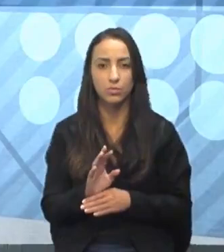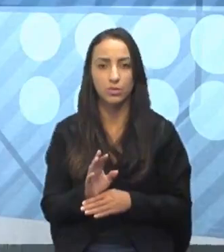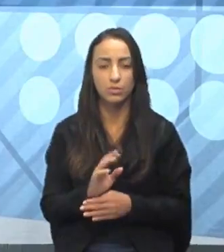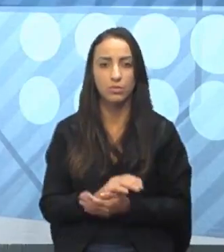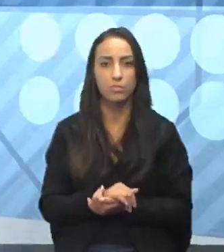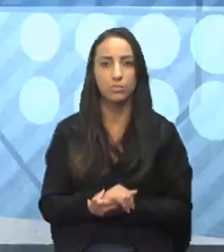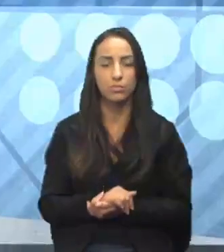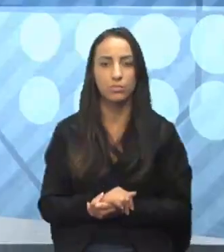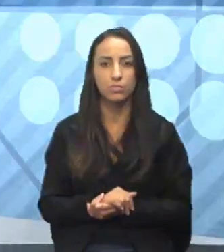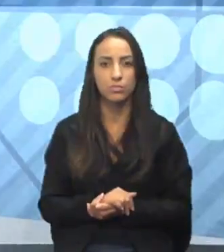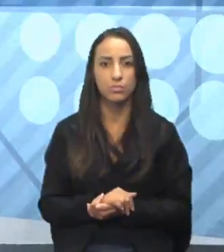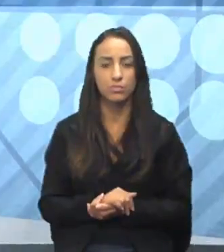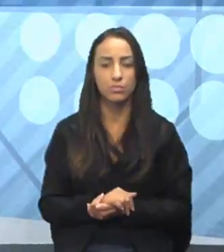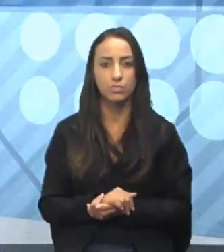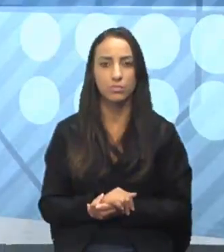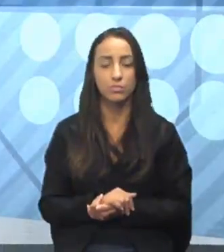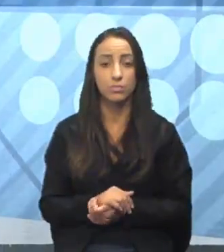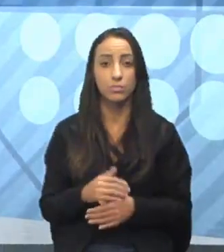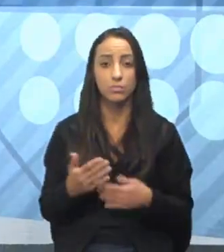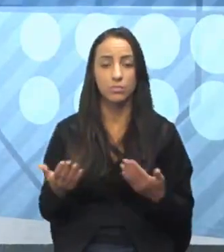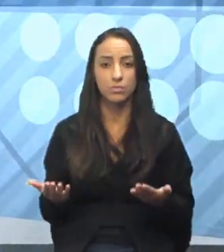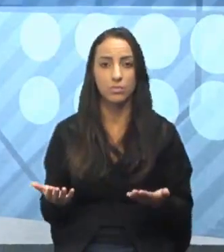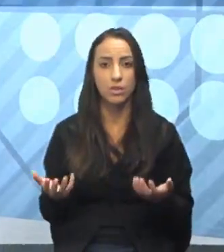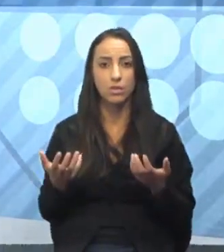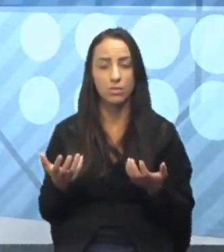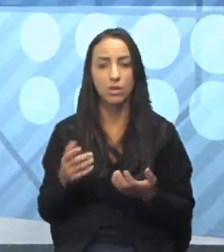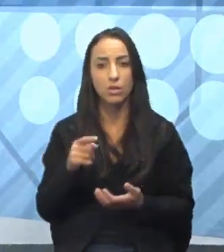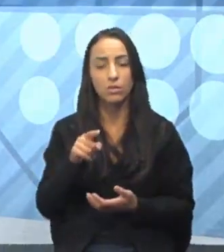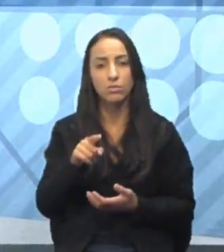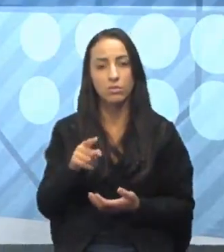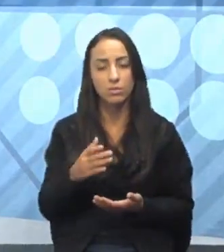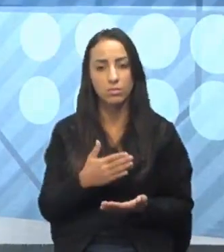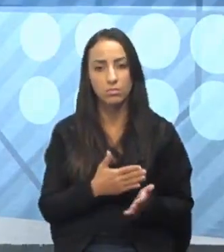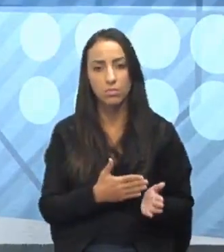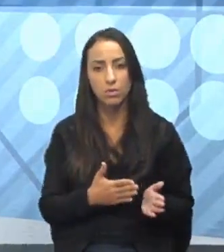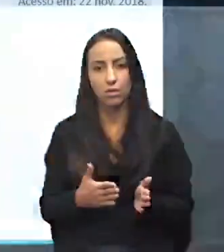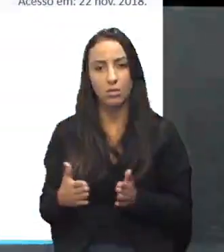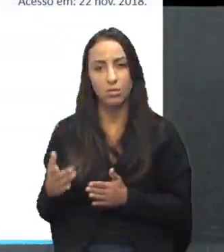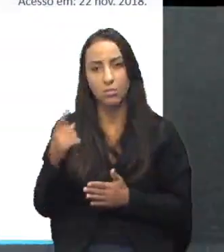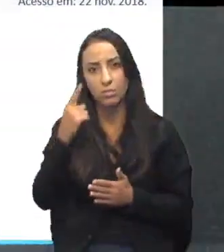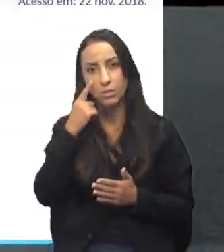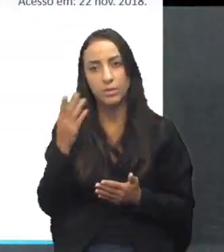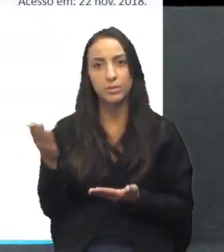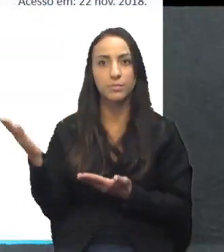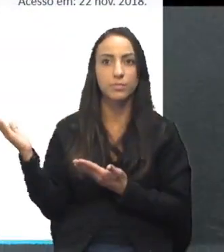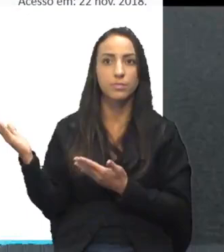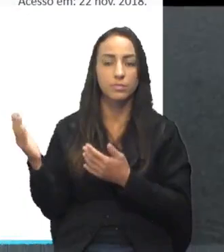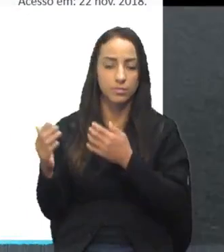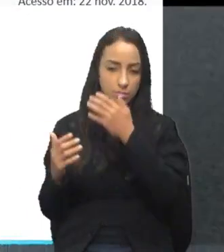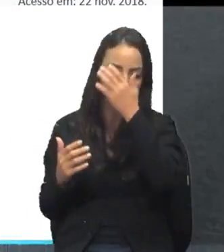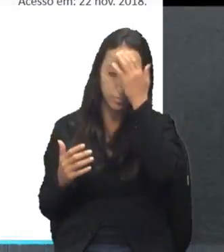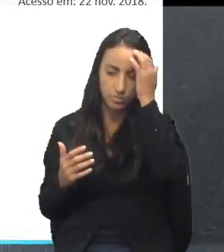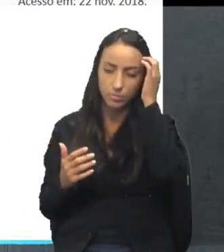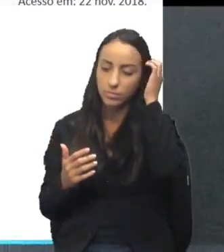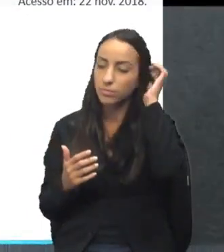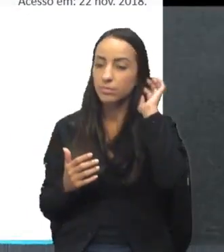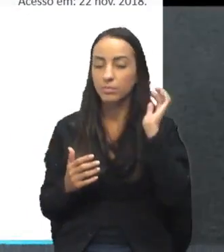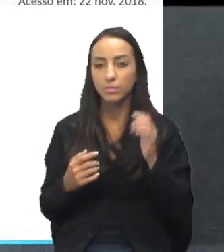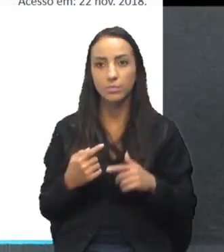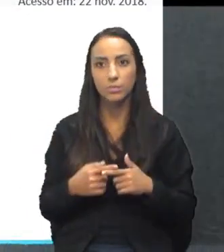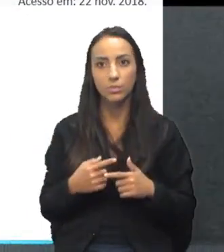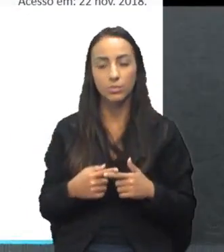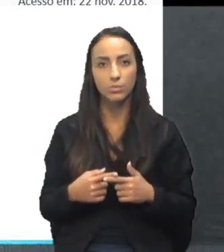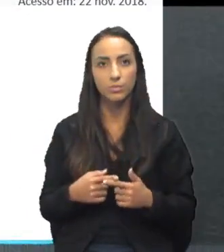do tipo de bandagem. Portanto, eu quero que você me acompanhe no quadro, porque os